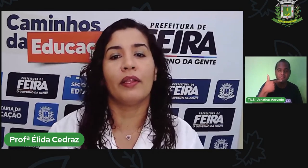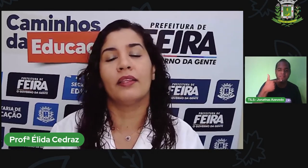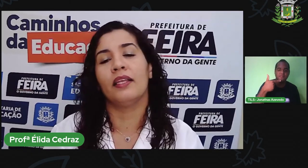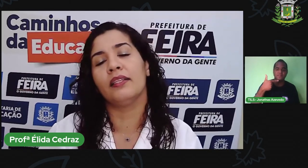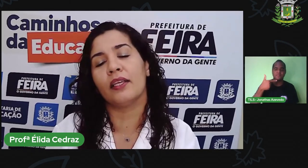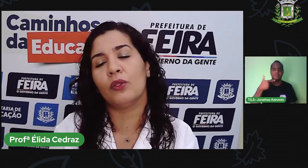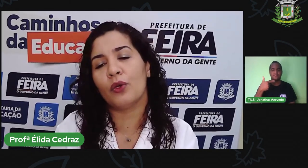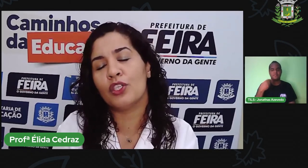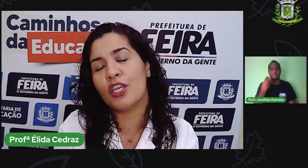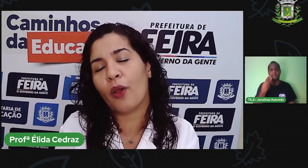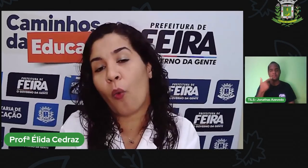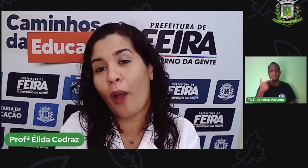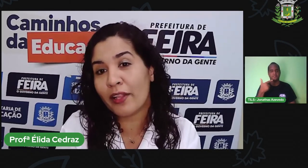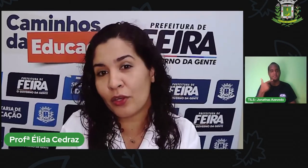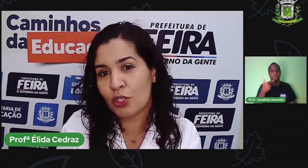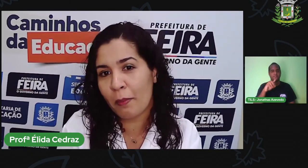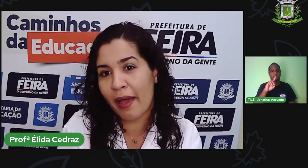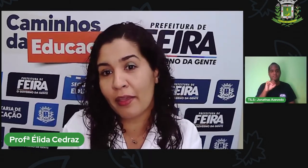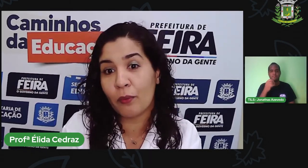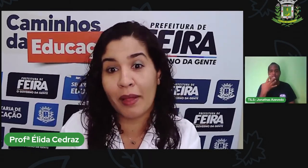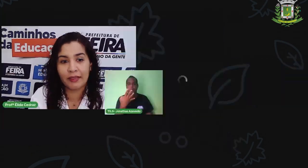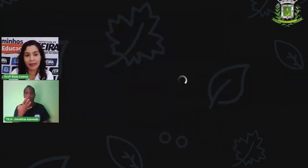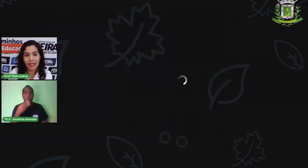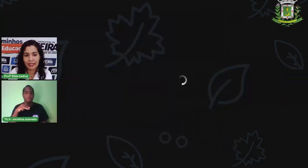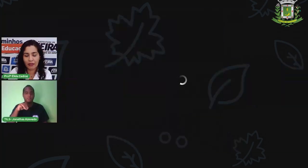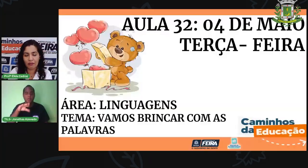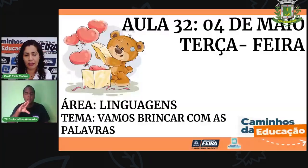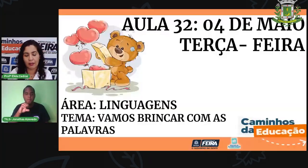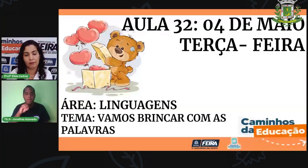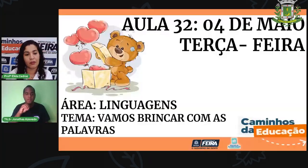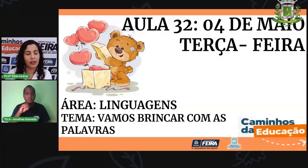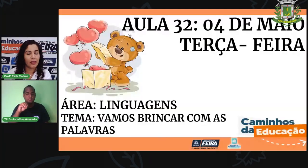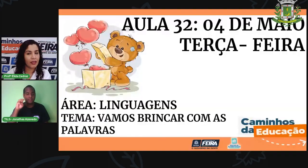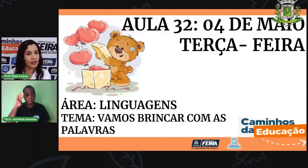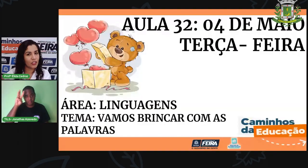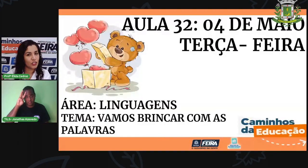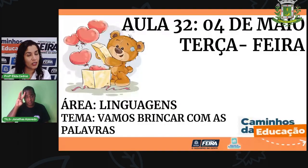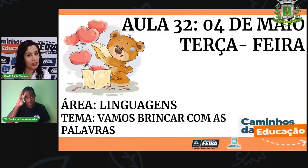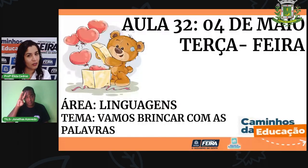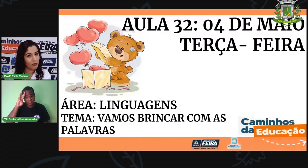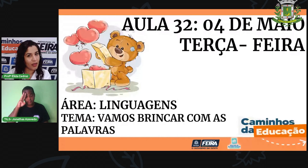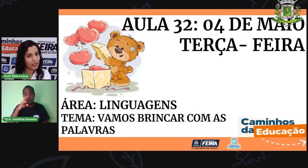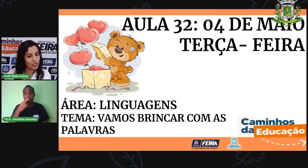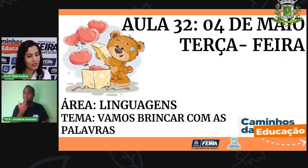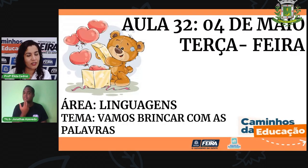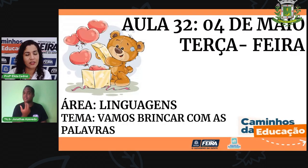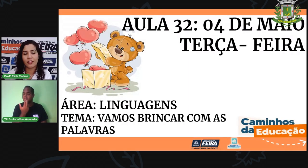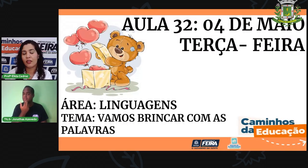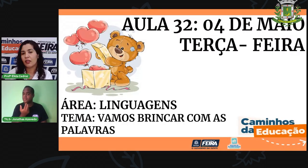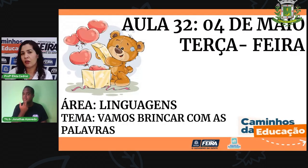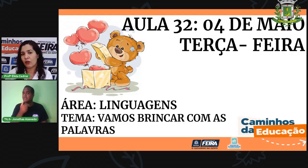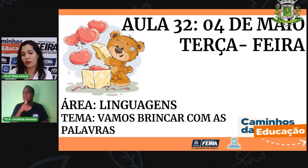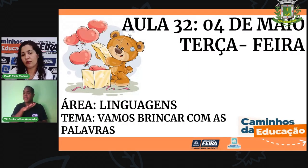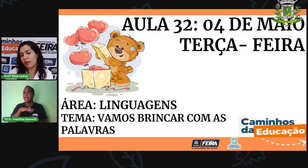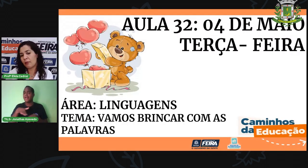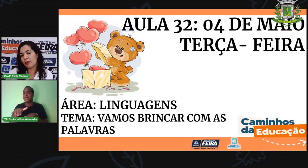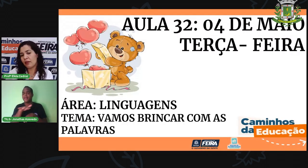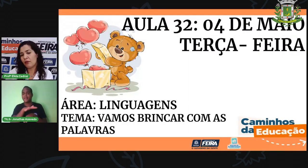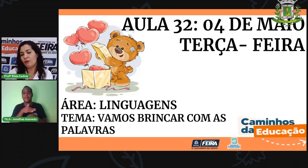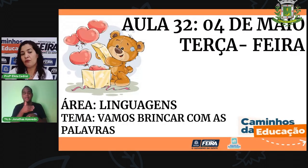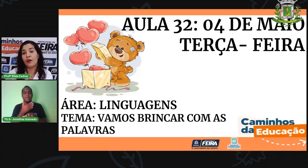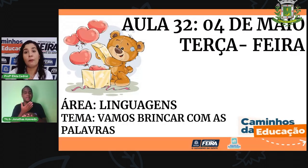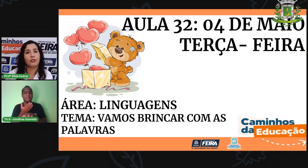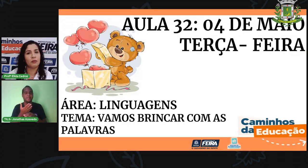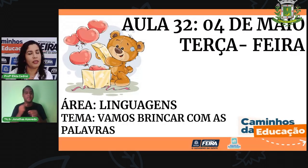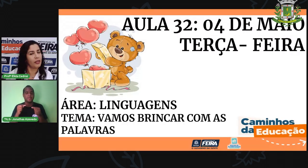Aula 32, dia 4 de maio, uma terça-feira. Área de linguagens, com o tema